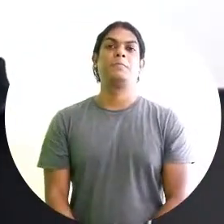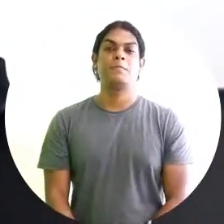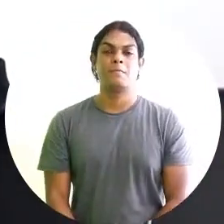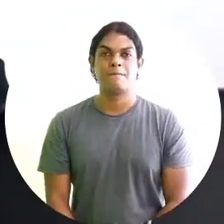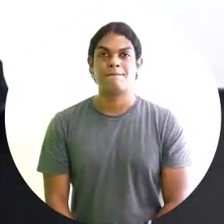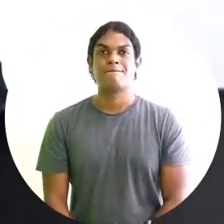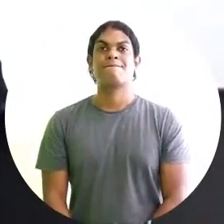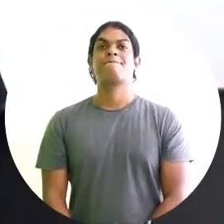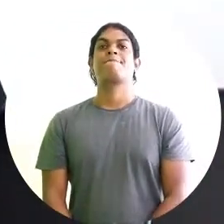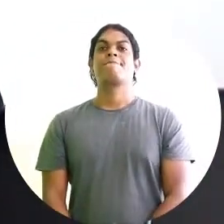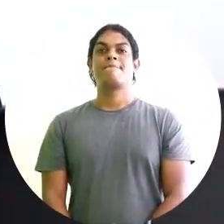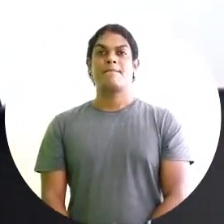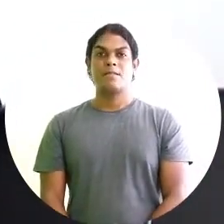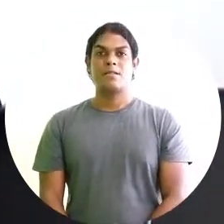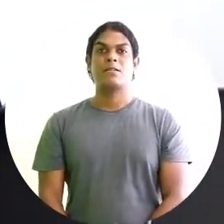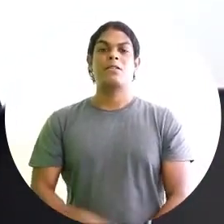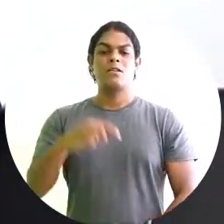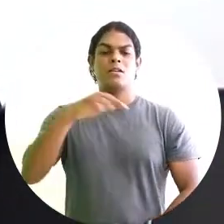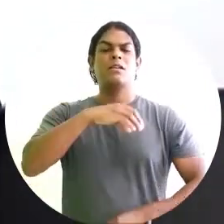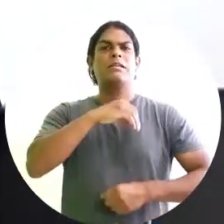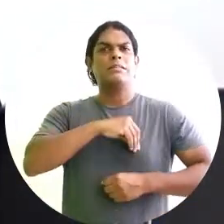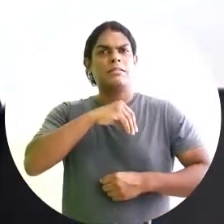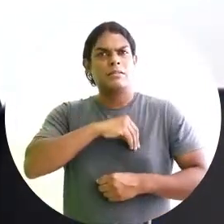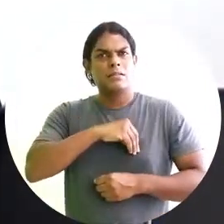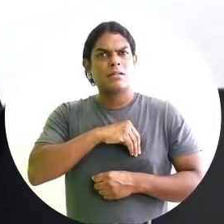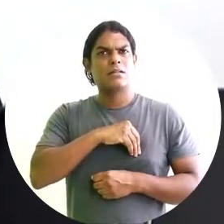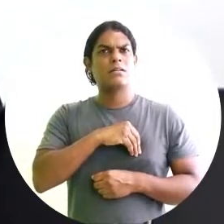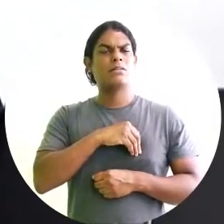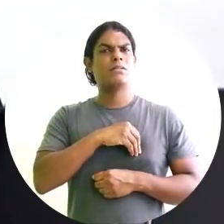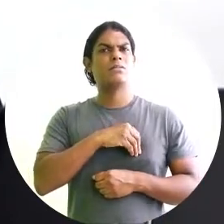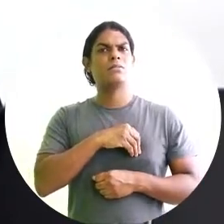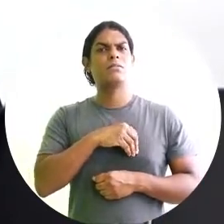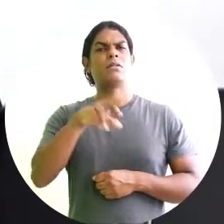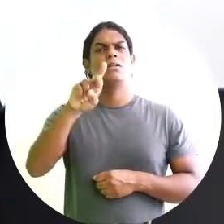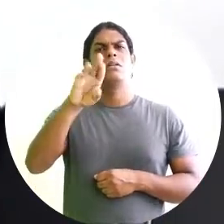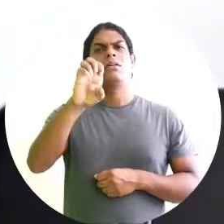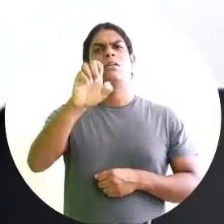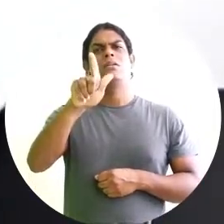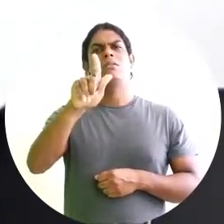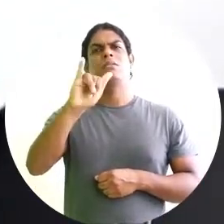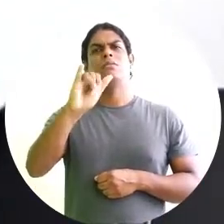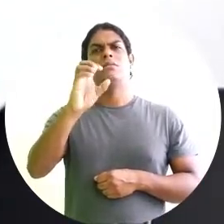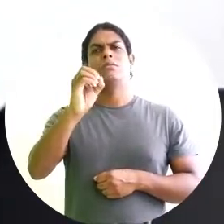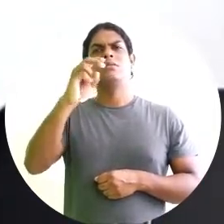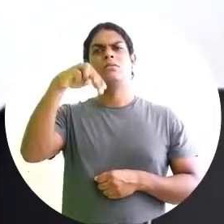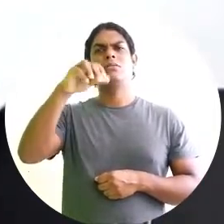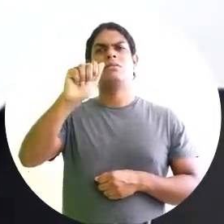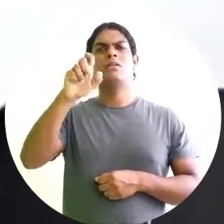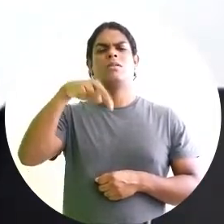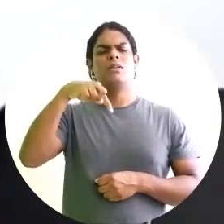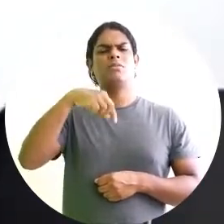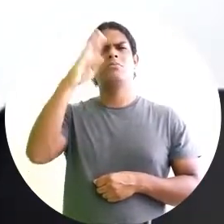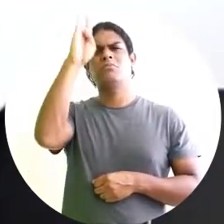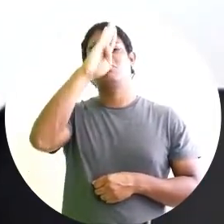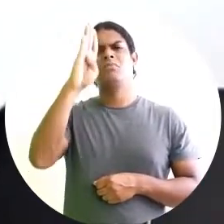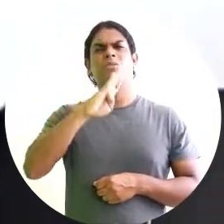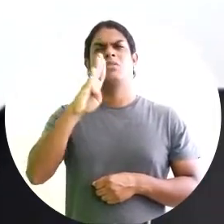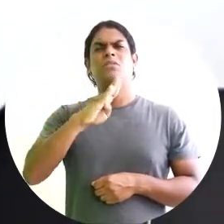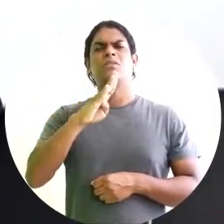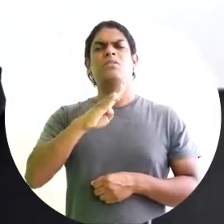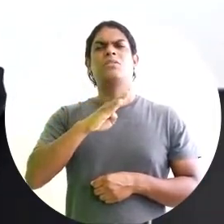referência regional. Esse salário de referência regional, no Brasil, é considerado como salário